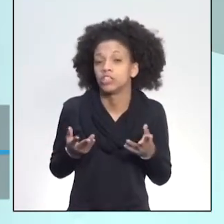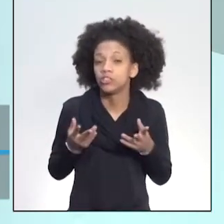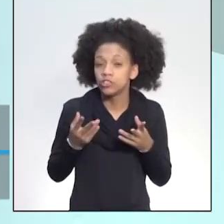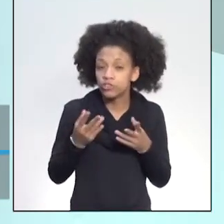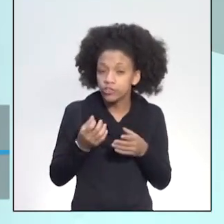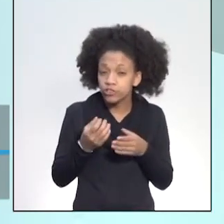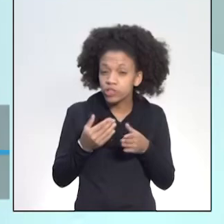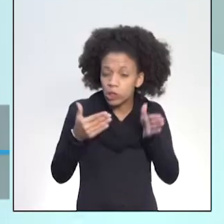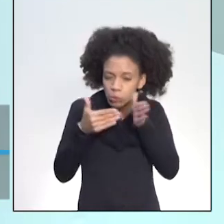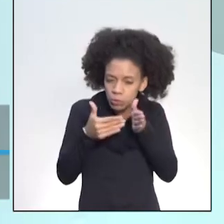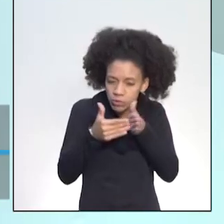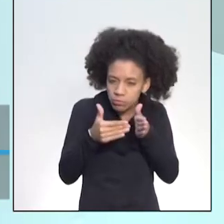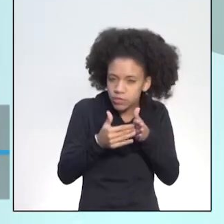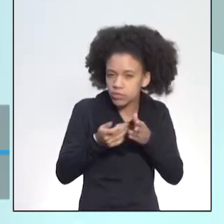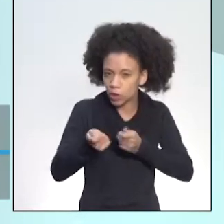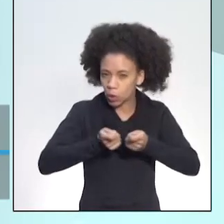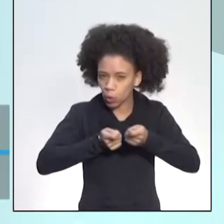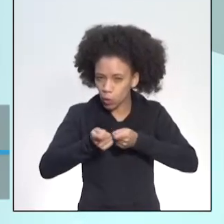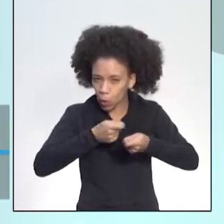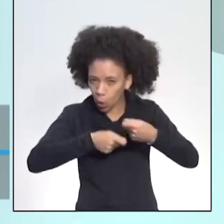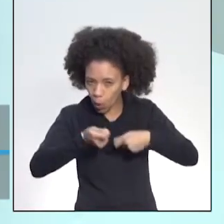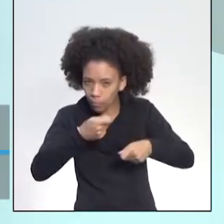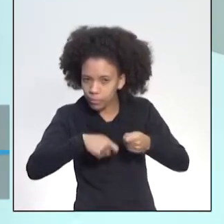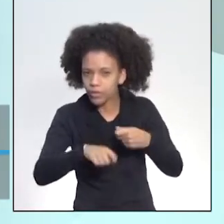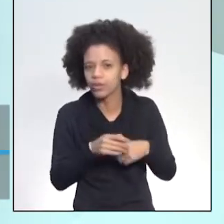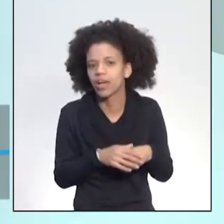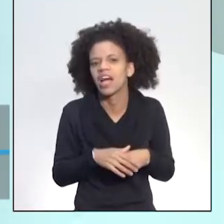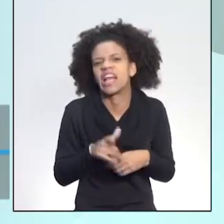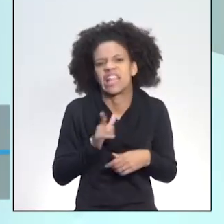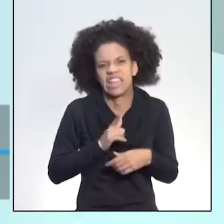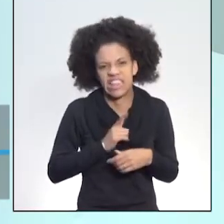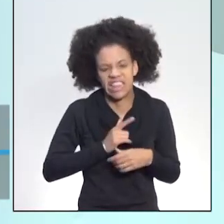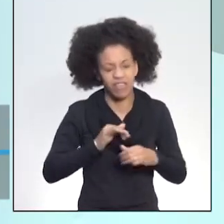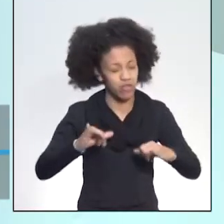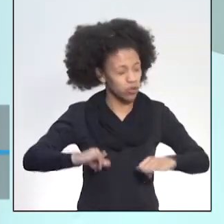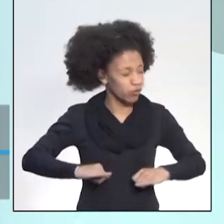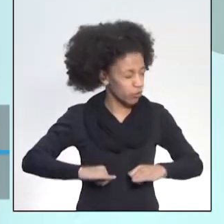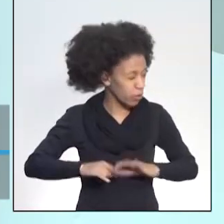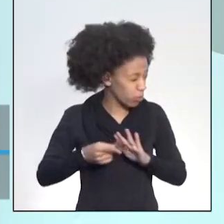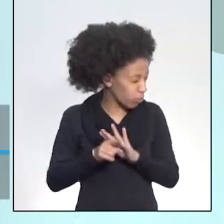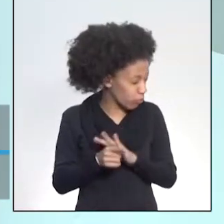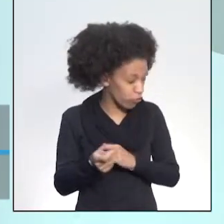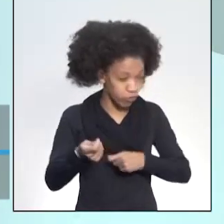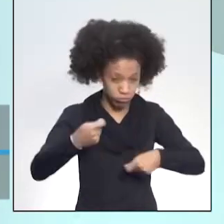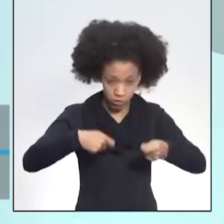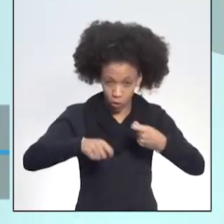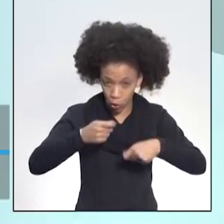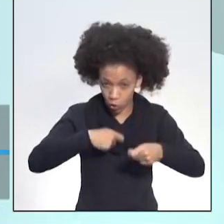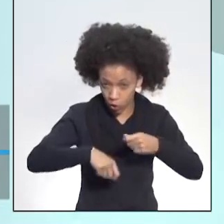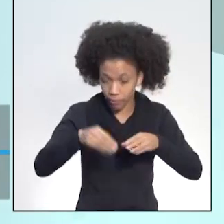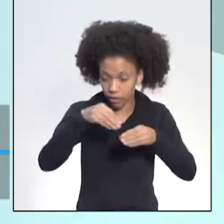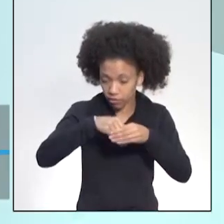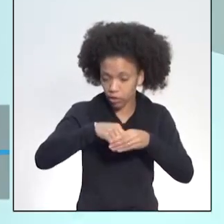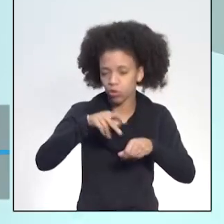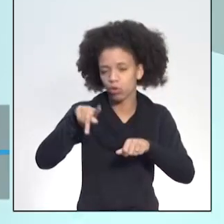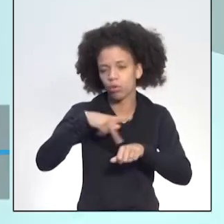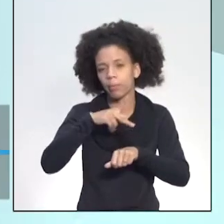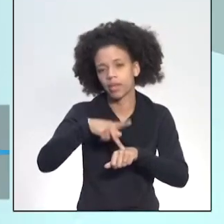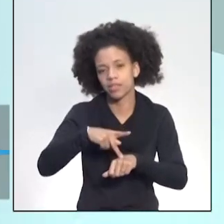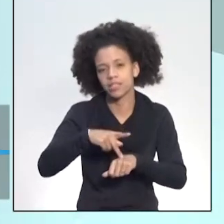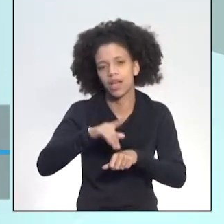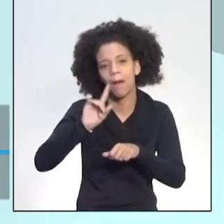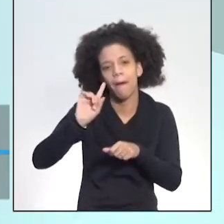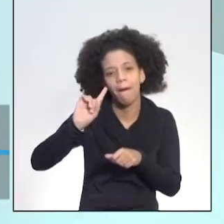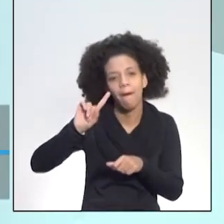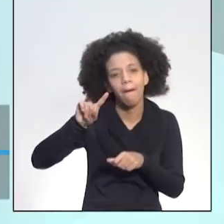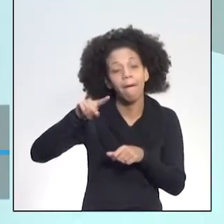endurecimento econômico na Alemanha gerou uma crise profunda, uma crise econômica profunda dentro do país, e isso vai ser